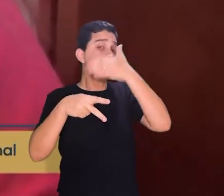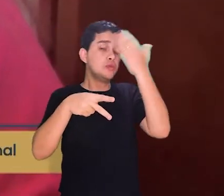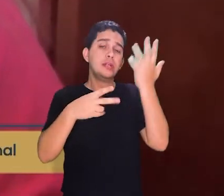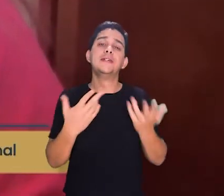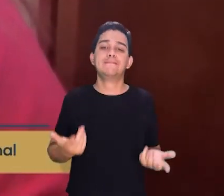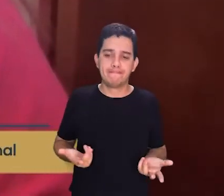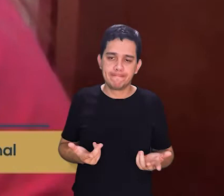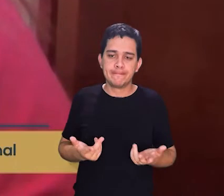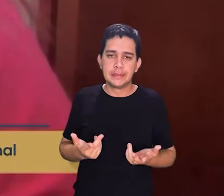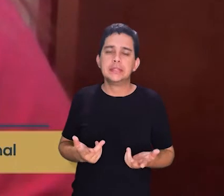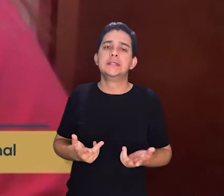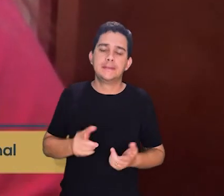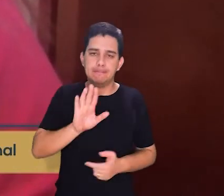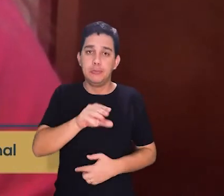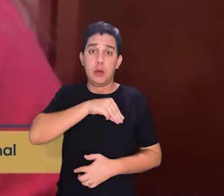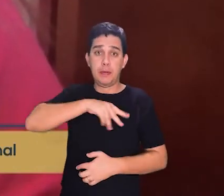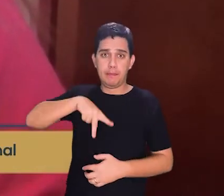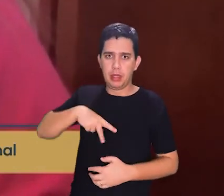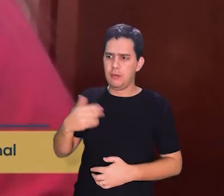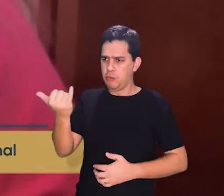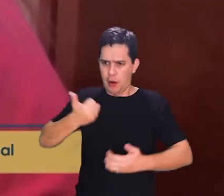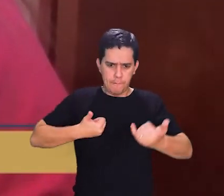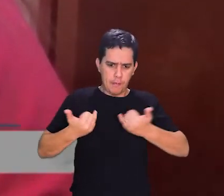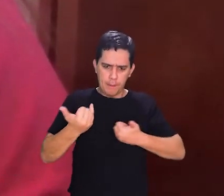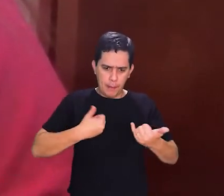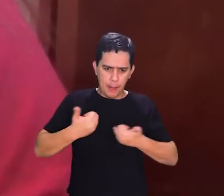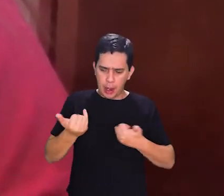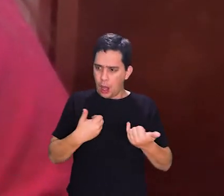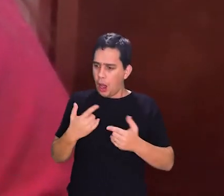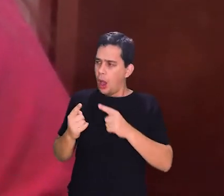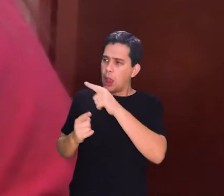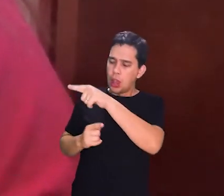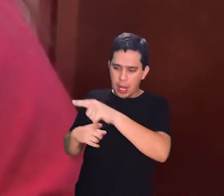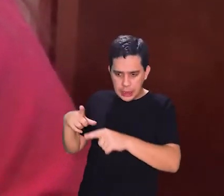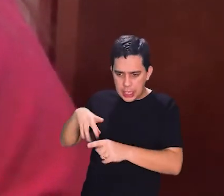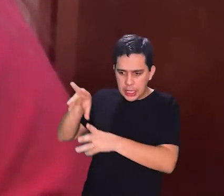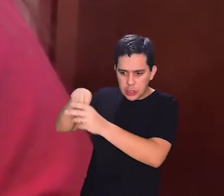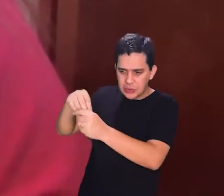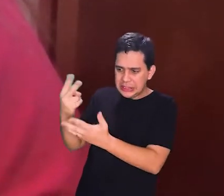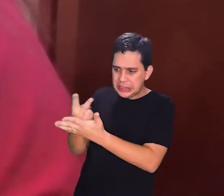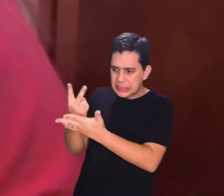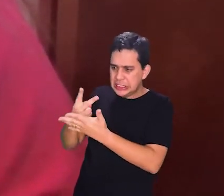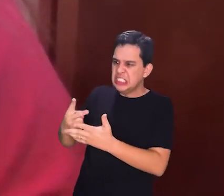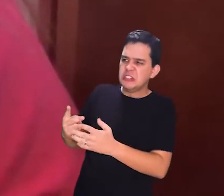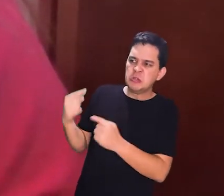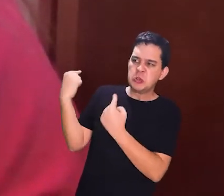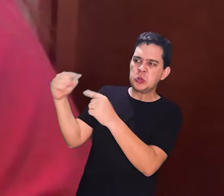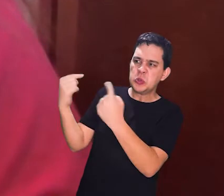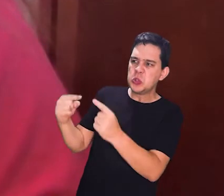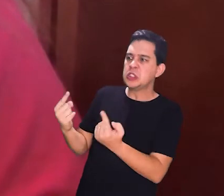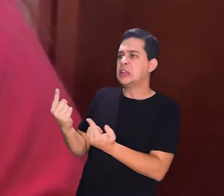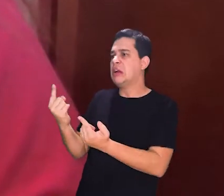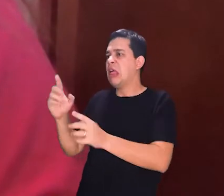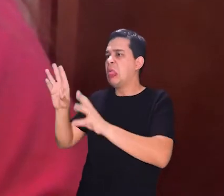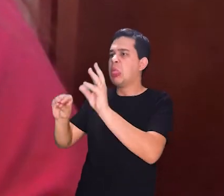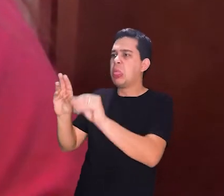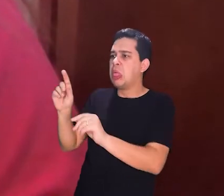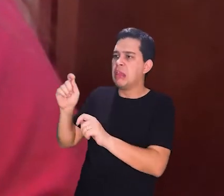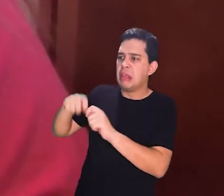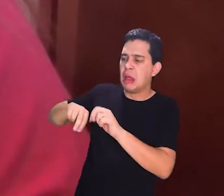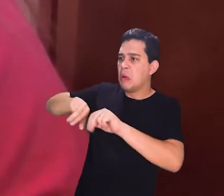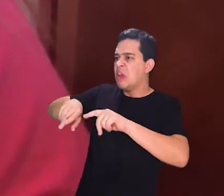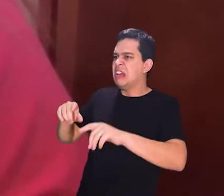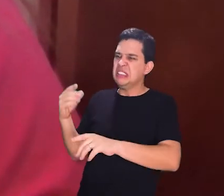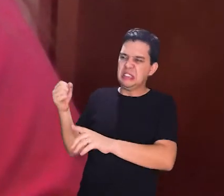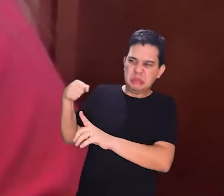informações sobre a prática de atos configuradores dessa violência institucional dentro das unidades de internação da capital. Então, a Força Tarefa ela